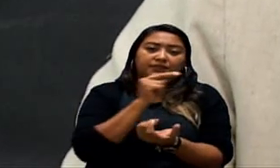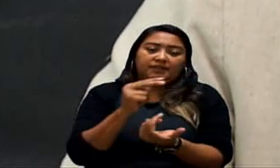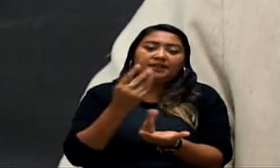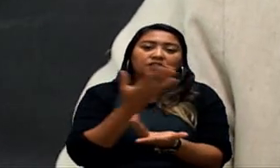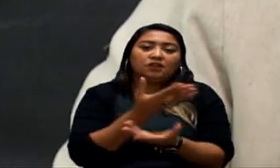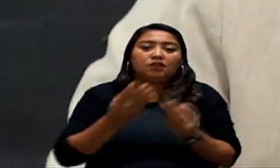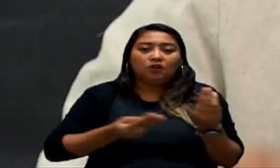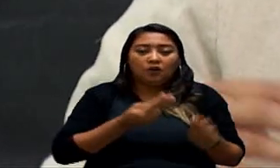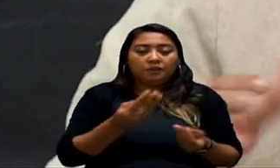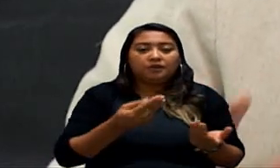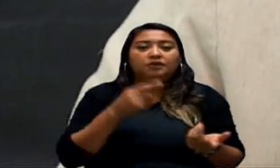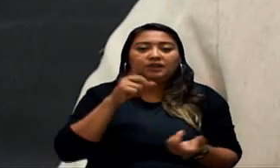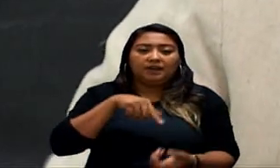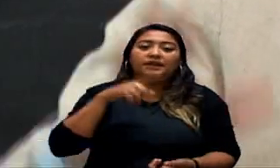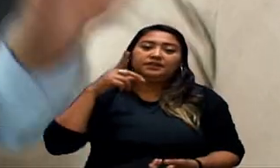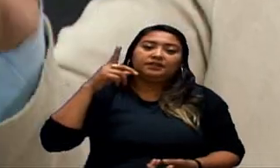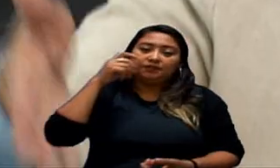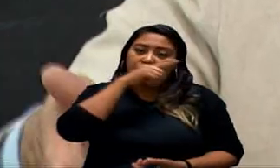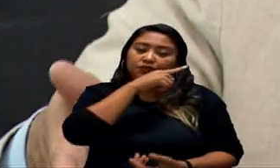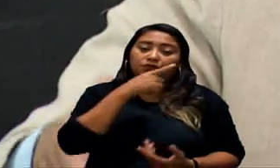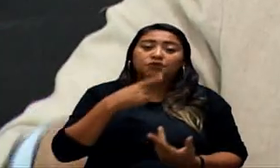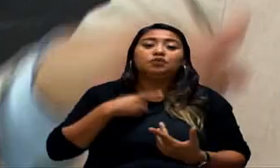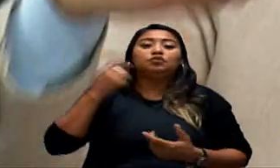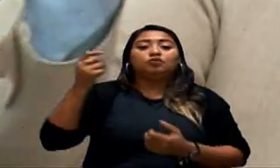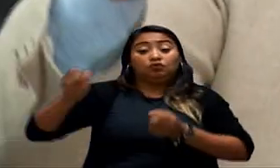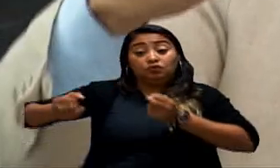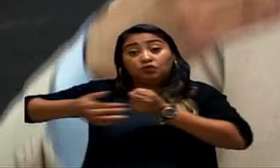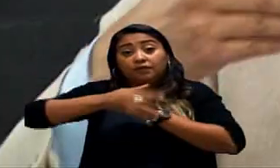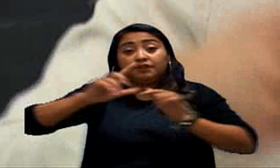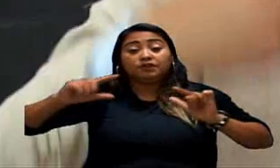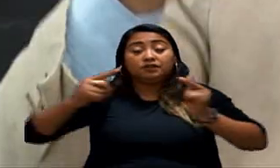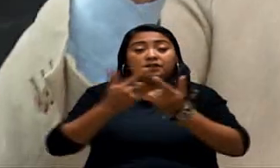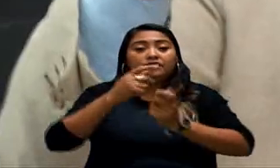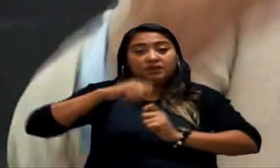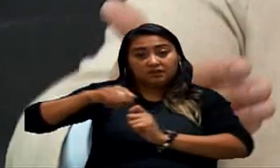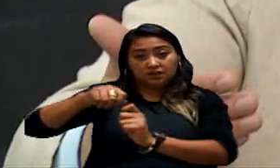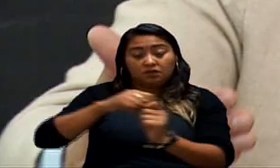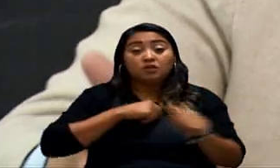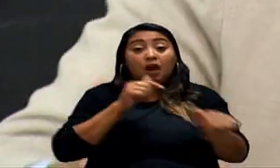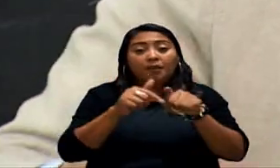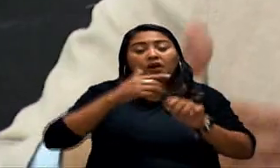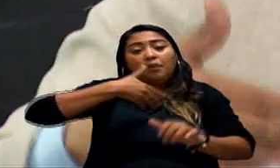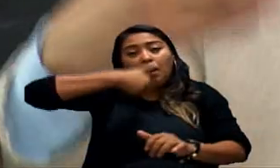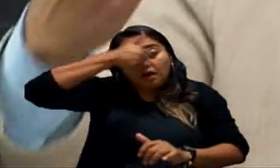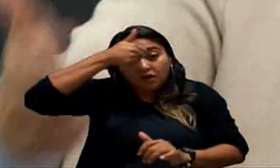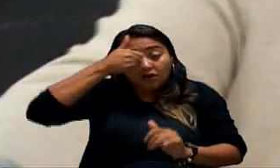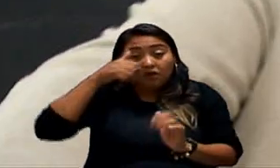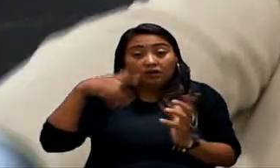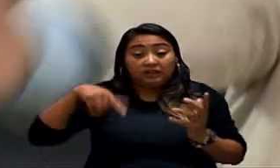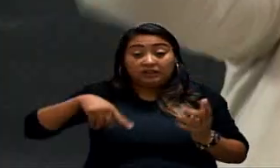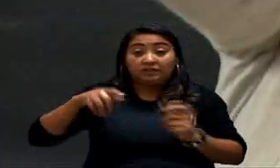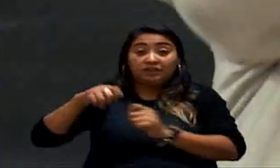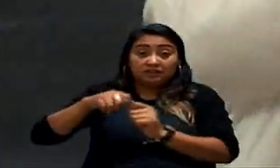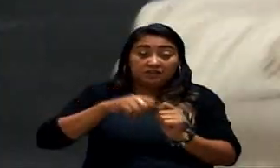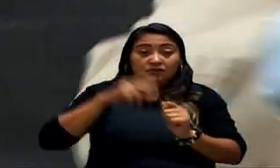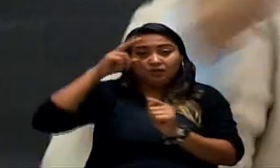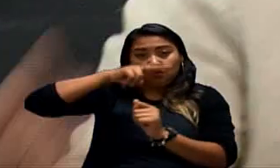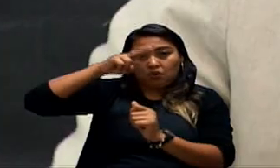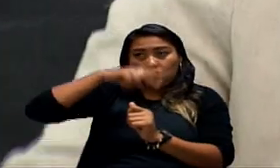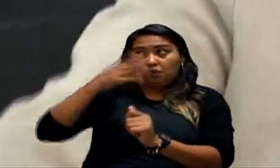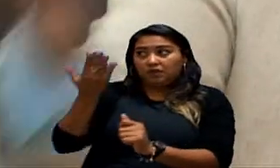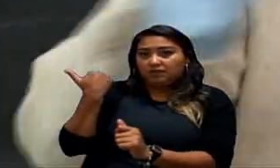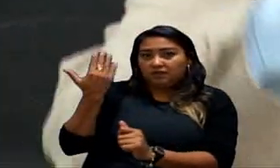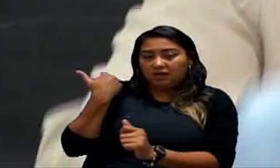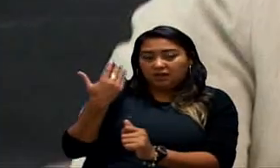desse porte é muito complicado. Mas com nova gestão está sendo feito um trabalho melhor do que está sendo do histórico que foi deixado